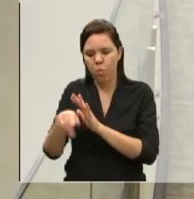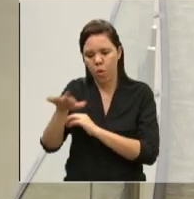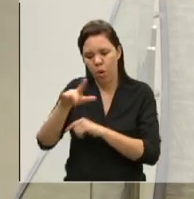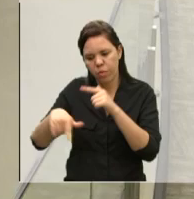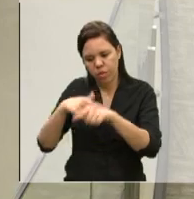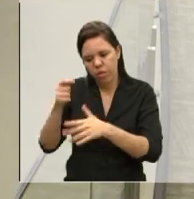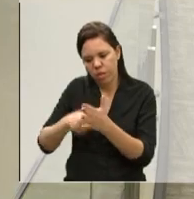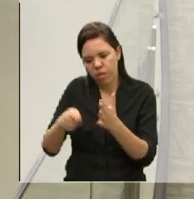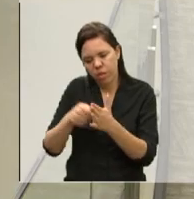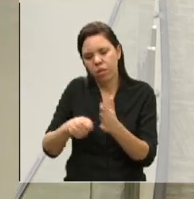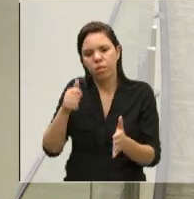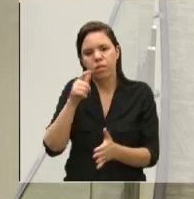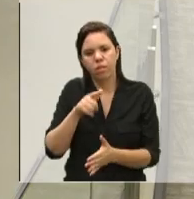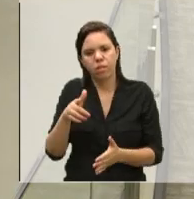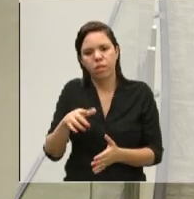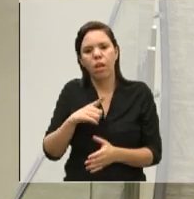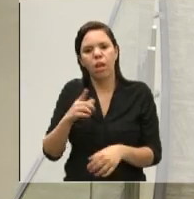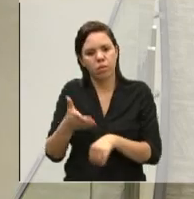participação grande de